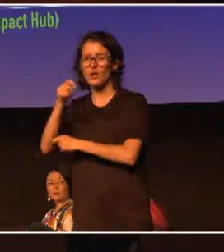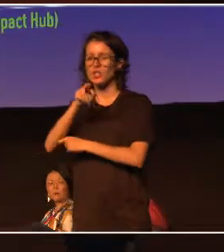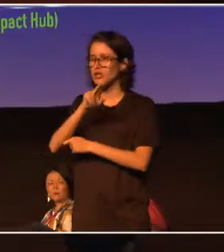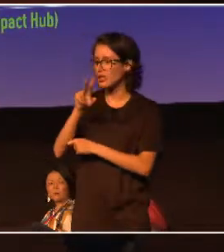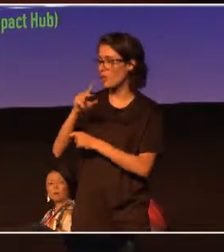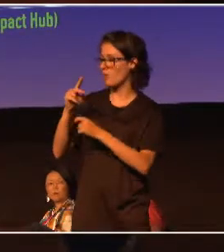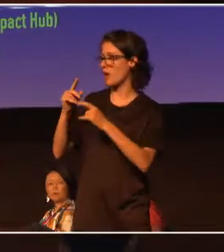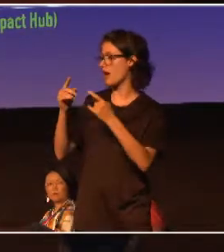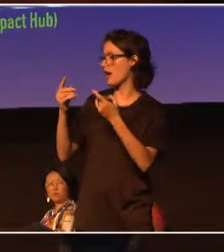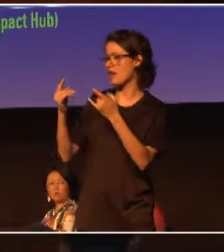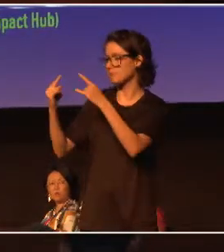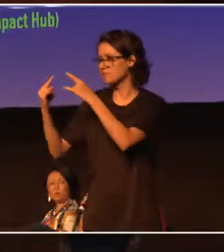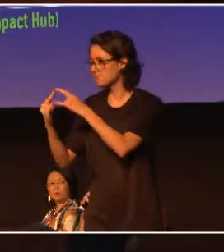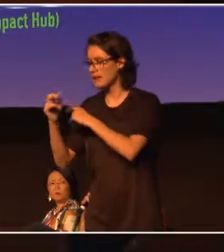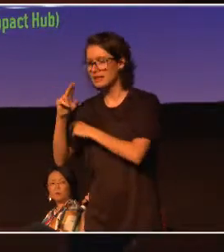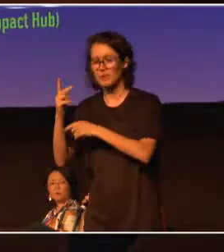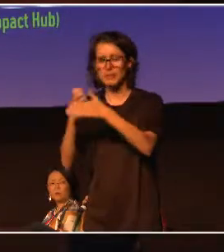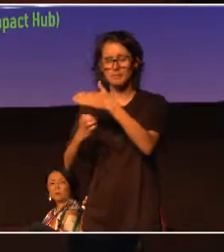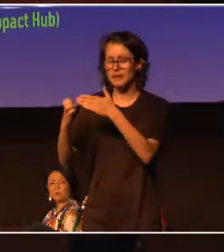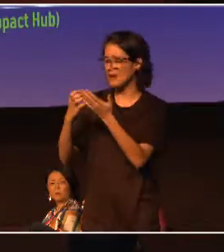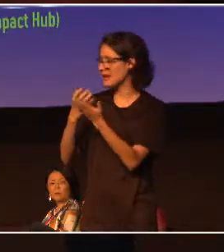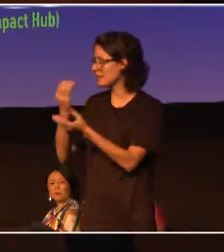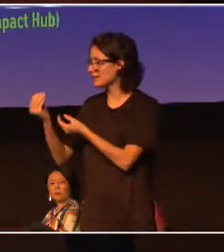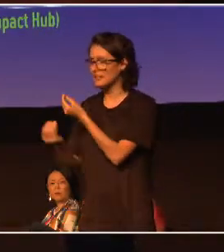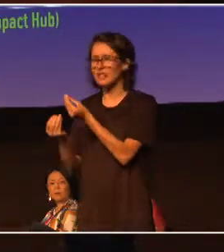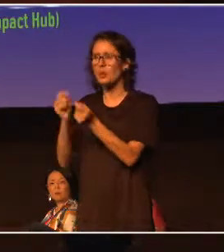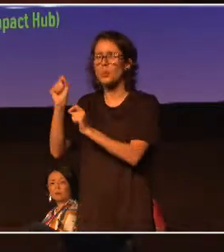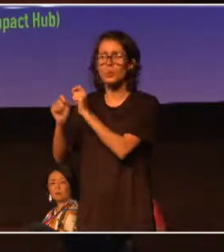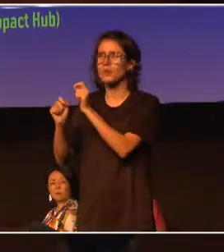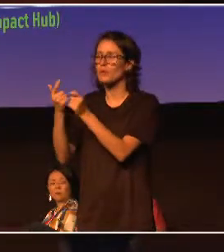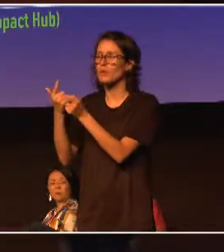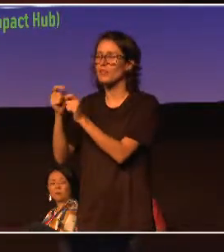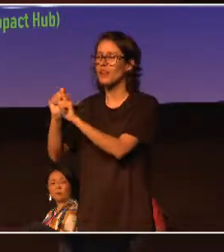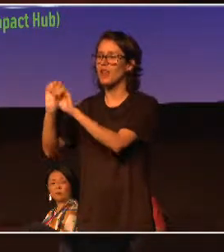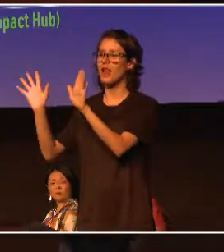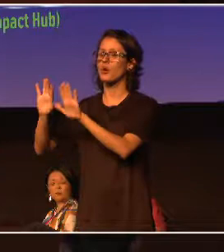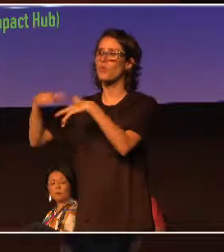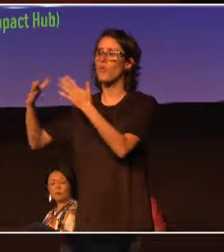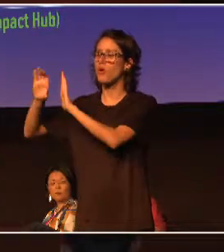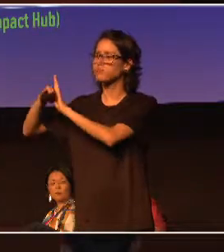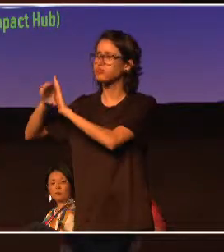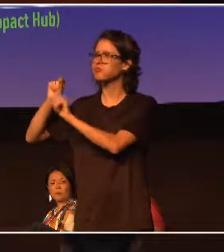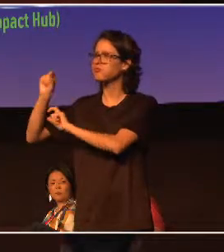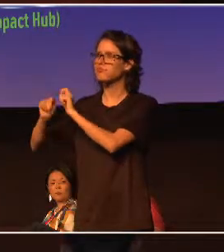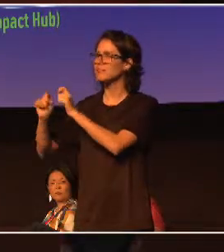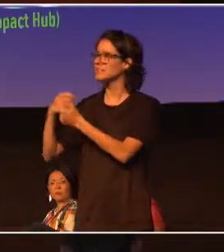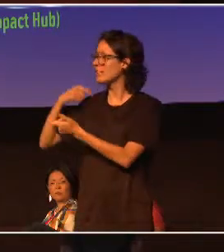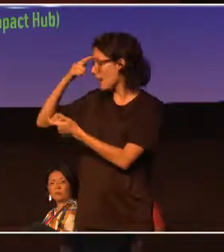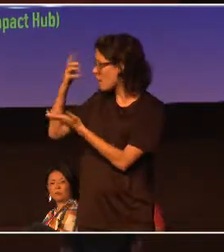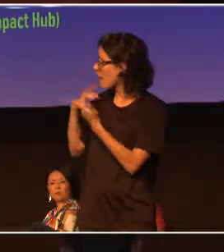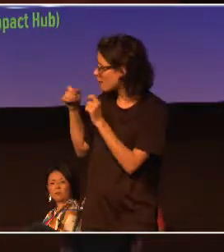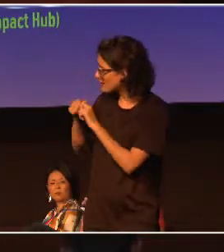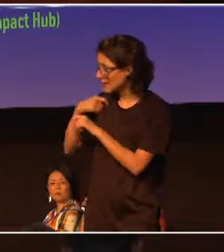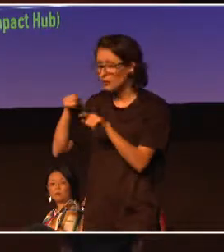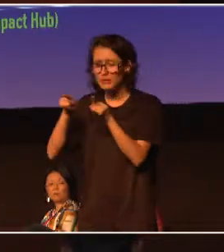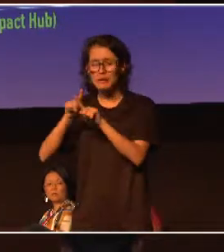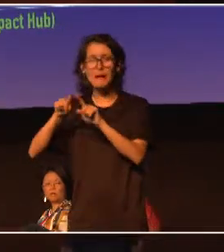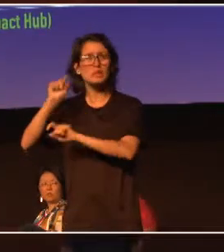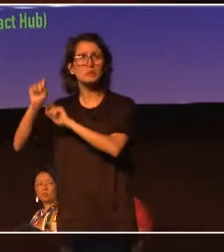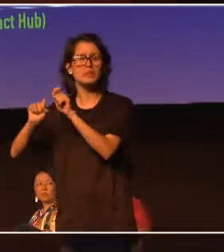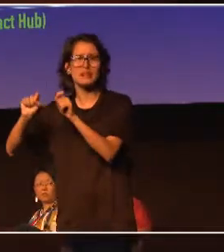uma empresa, era alguma coisa no meio do caminho, e o conceito não estava claro ainda, a gente se sentia um pouco, né,